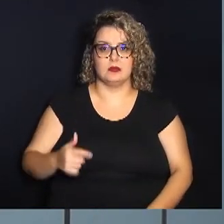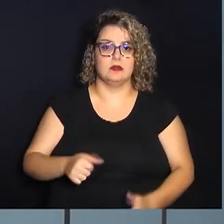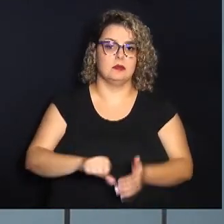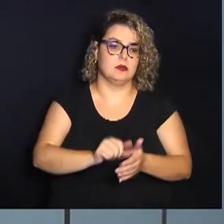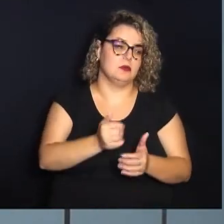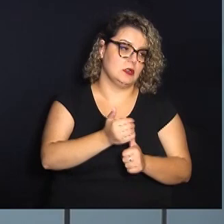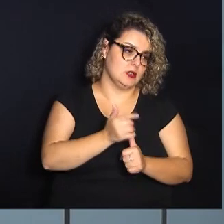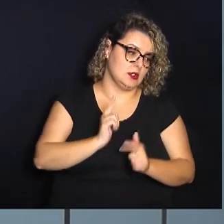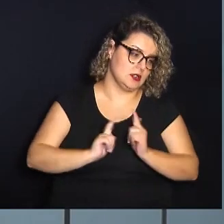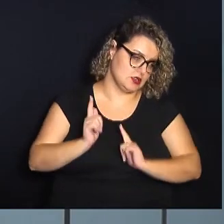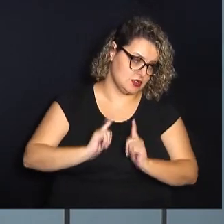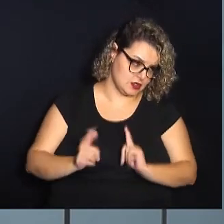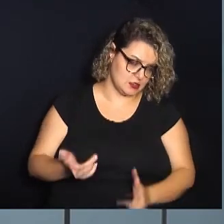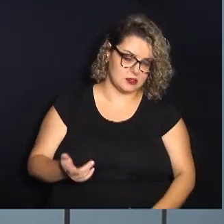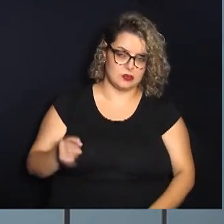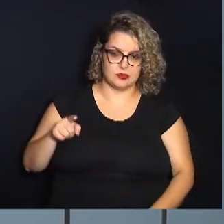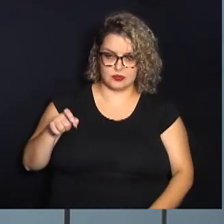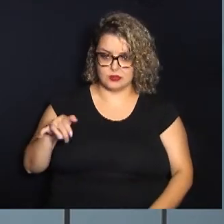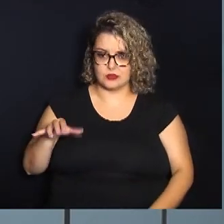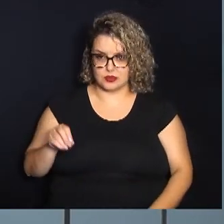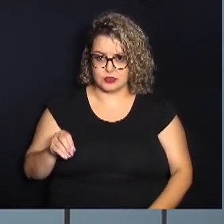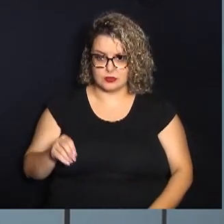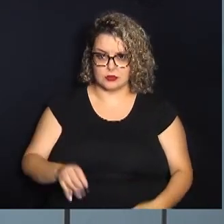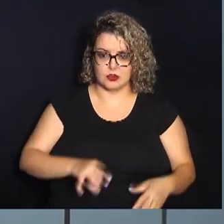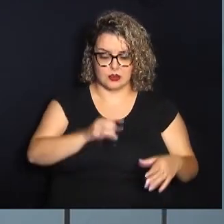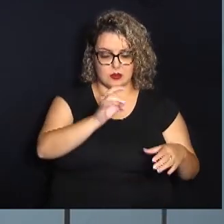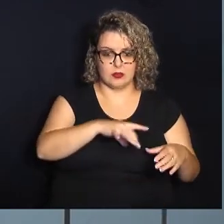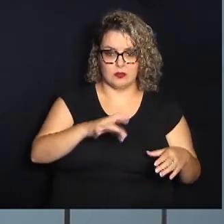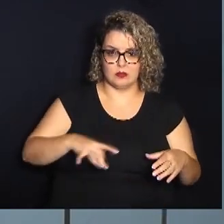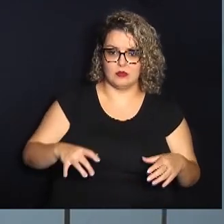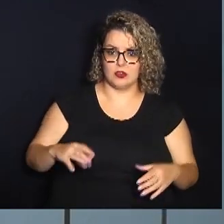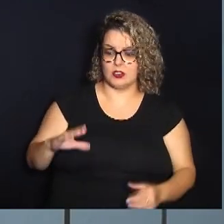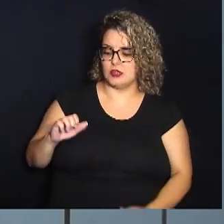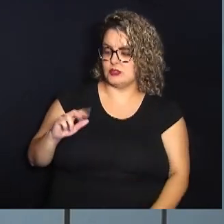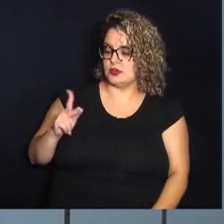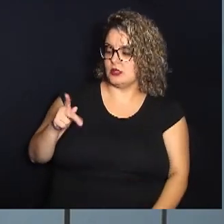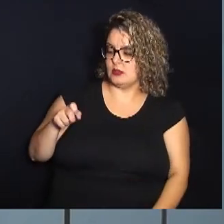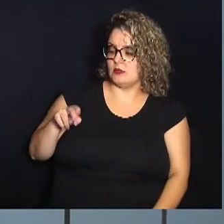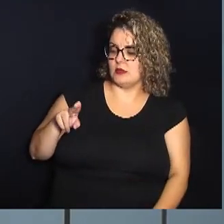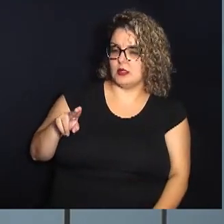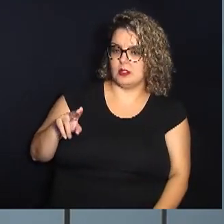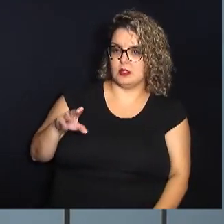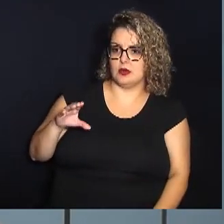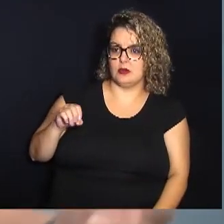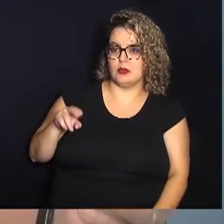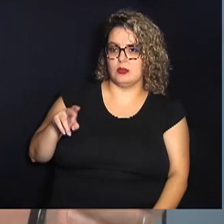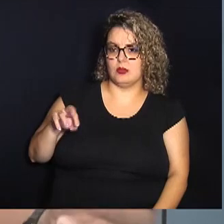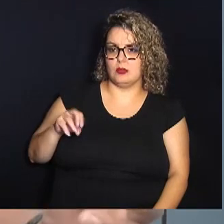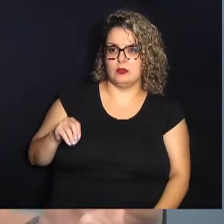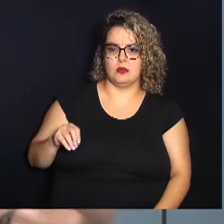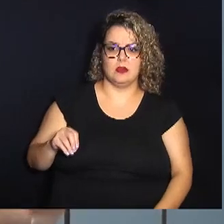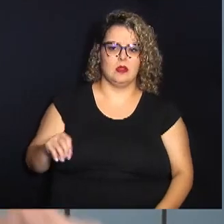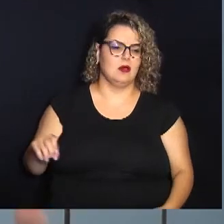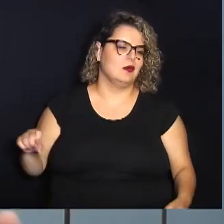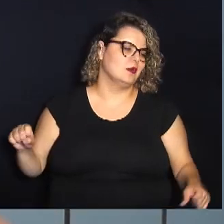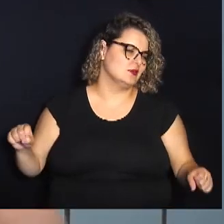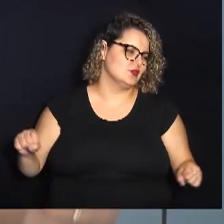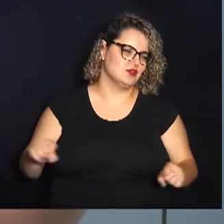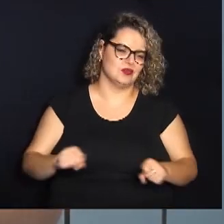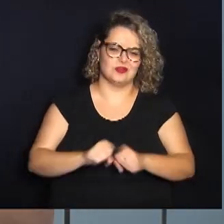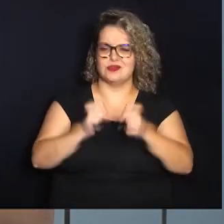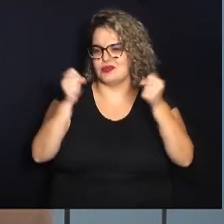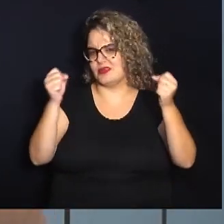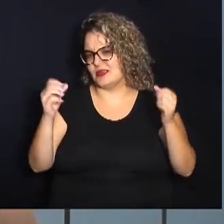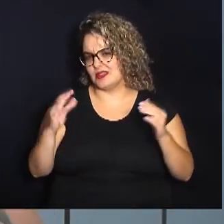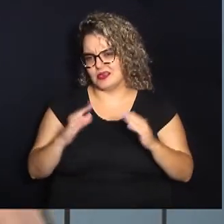plantou muito essa chapéu de couro. Esse chapéu de couro acaba com as residências, porque